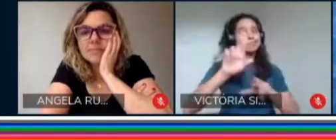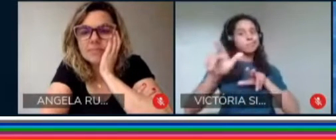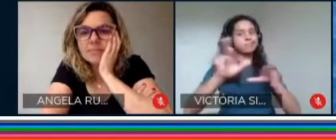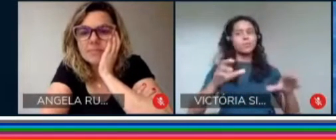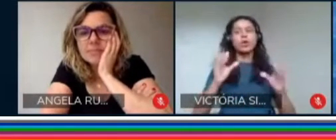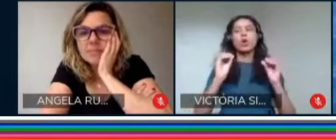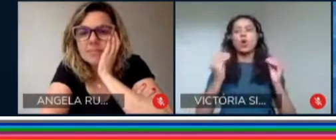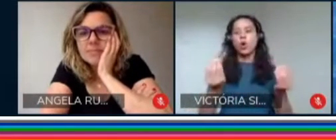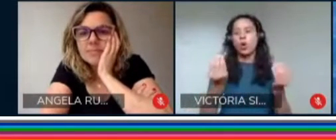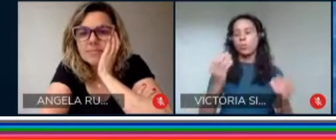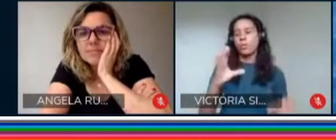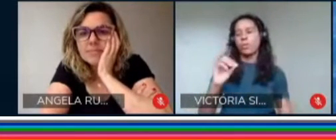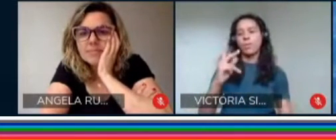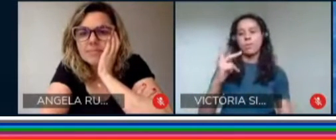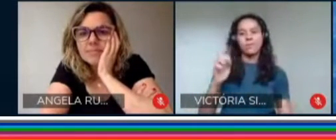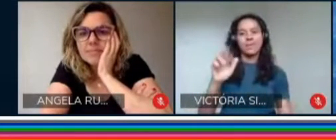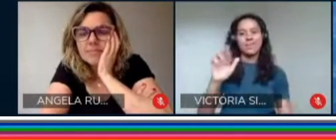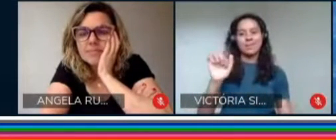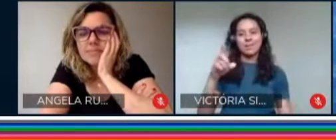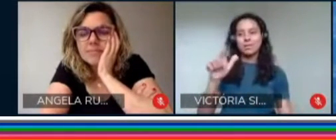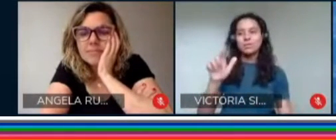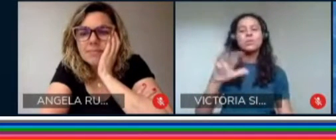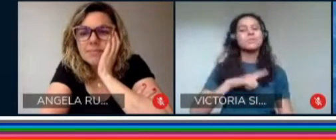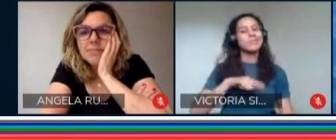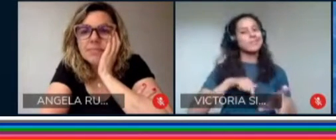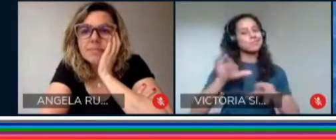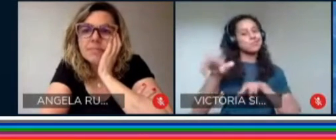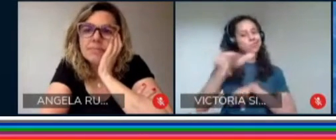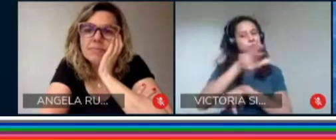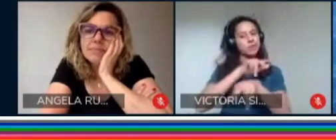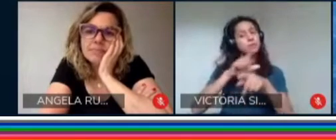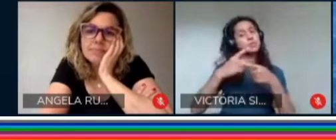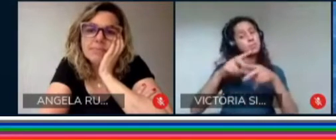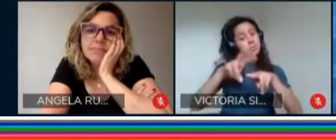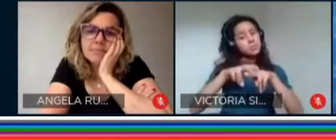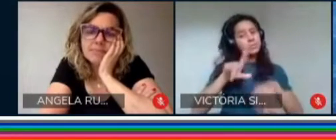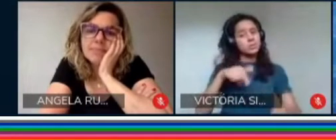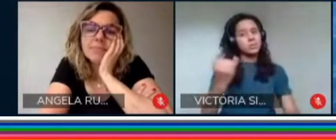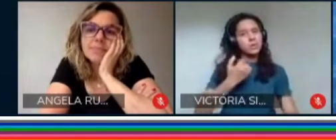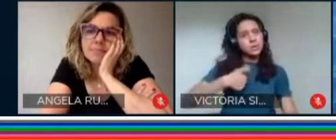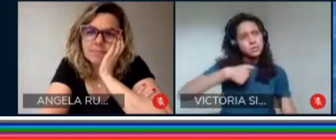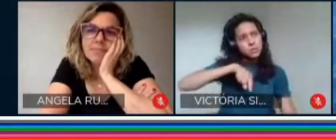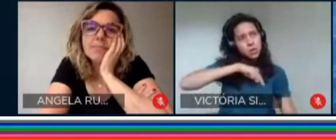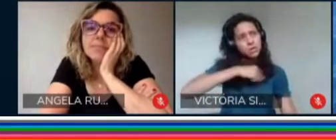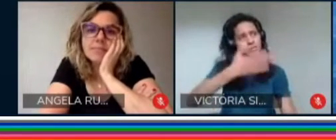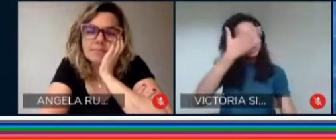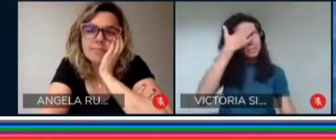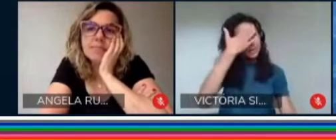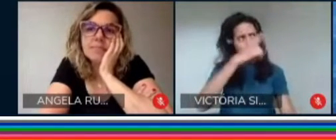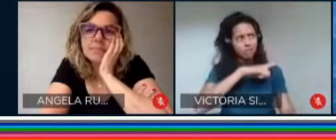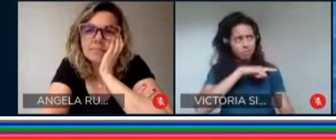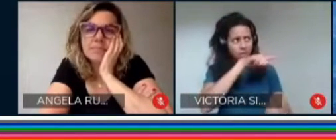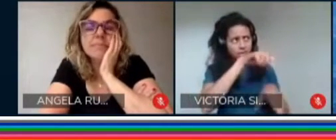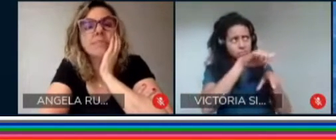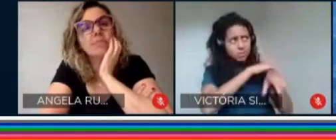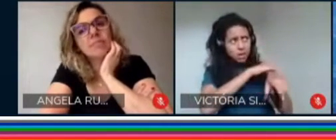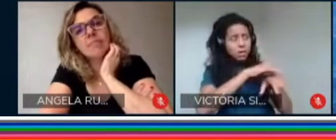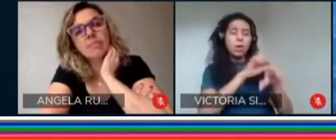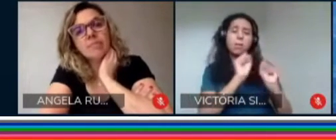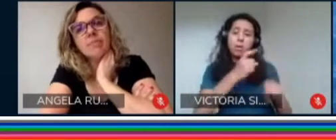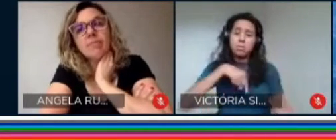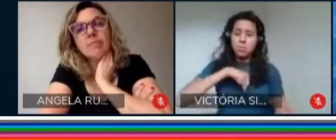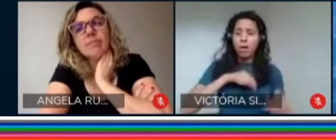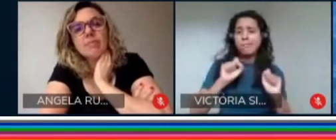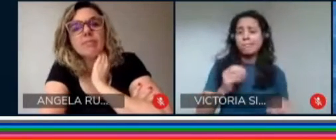vai da gente navegar entre elas, né? Para saber quais são. Os mais comuns são esses, tá? E